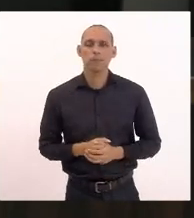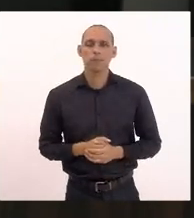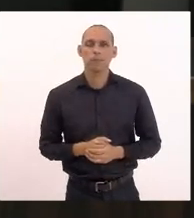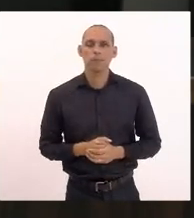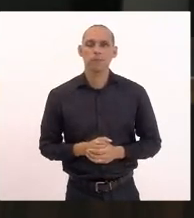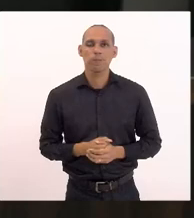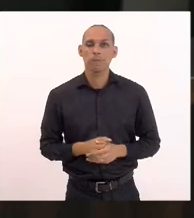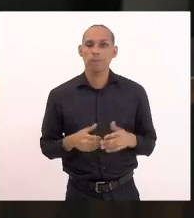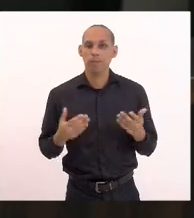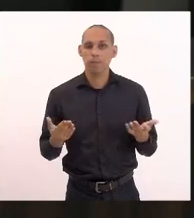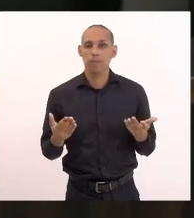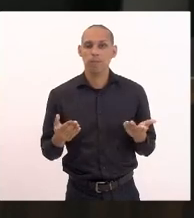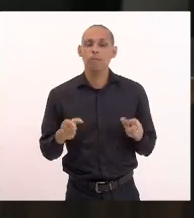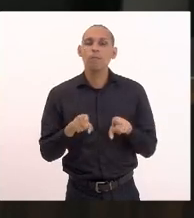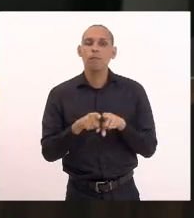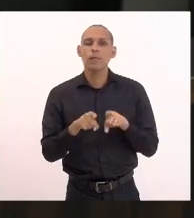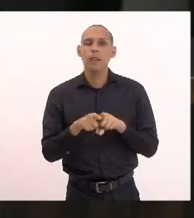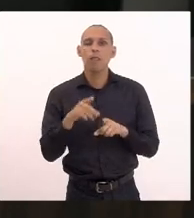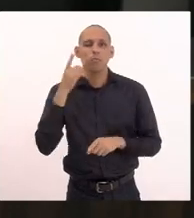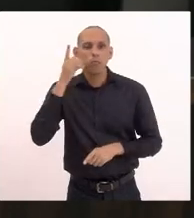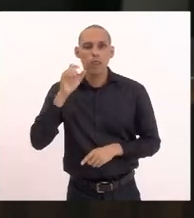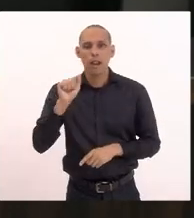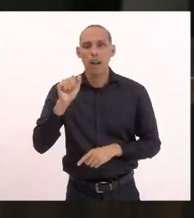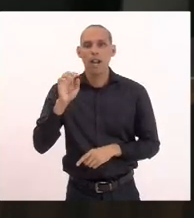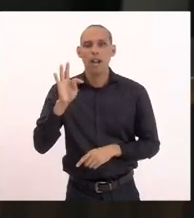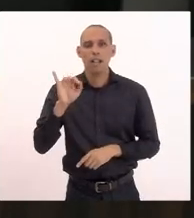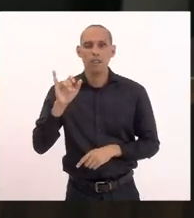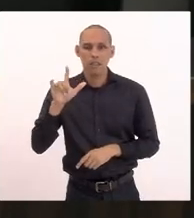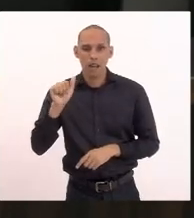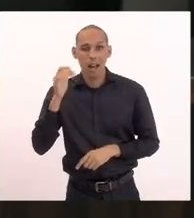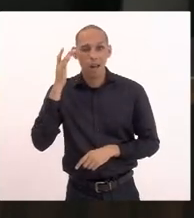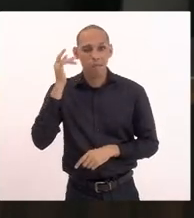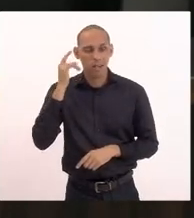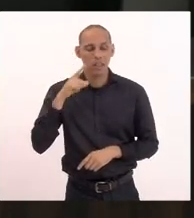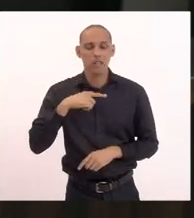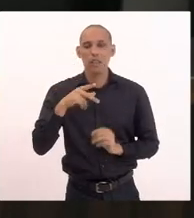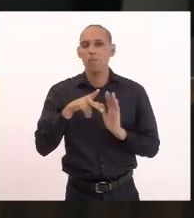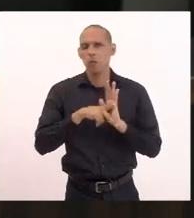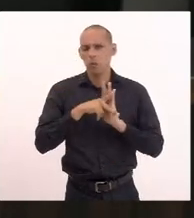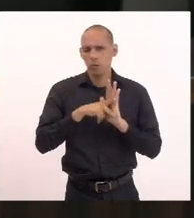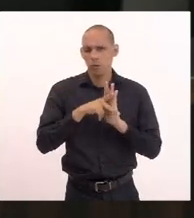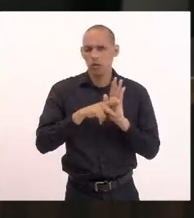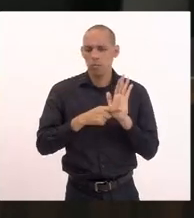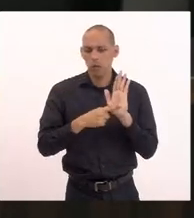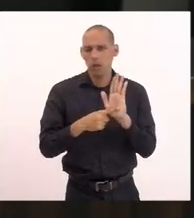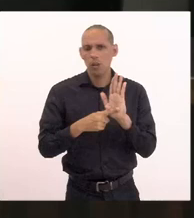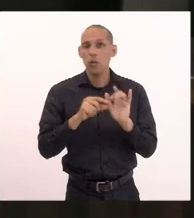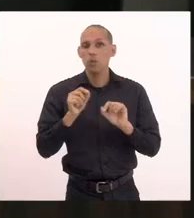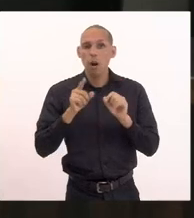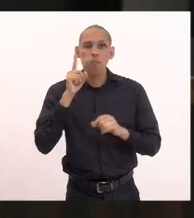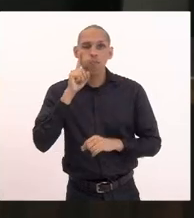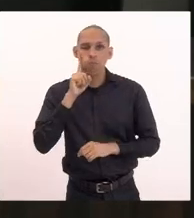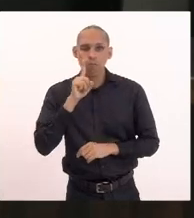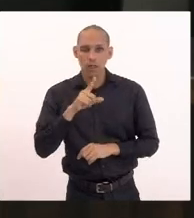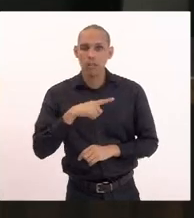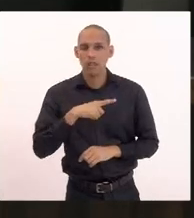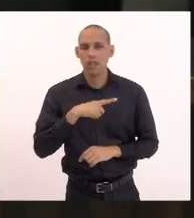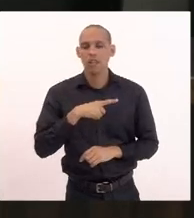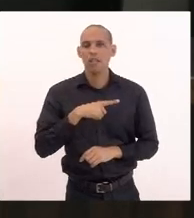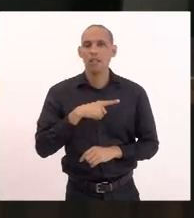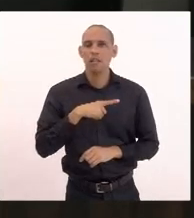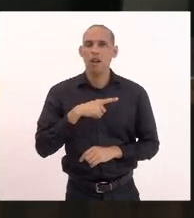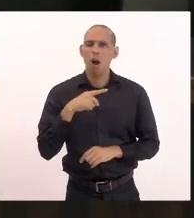Da mesma forma, deputado Átila, no dia de amanhã vamos estar apresentando um projeto que também lá nos Estados Unidos,